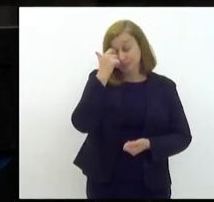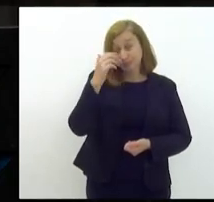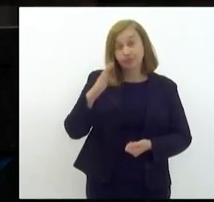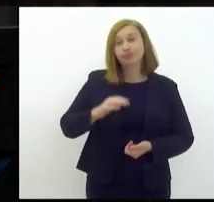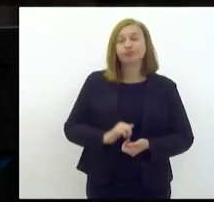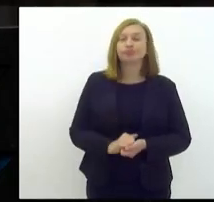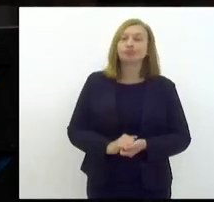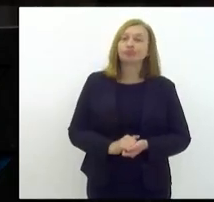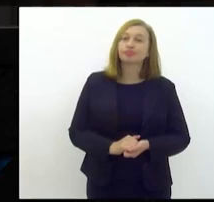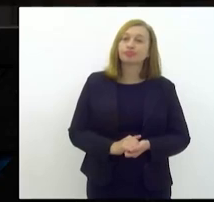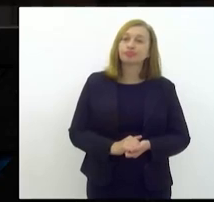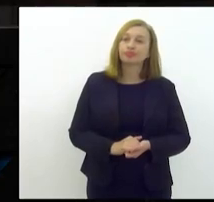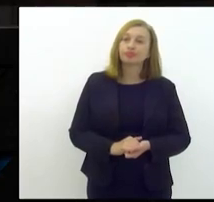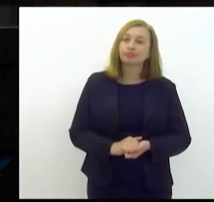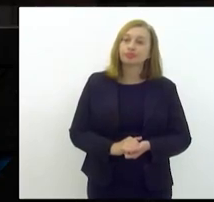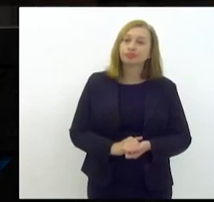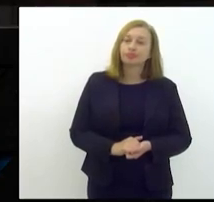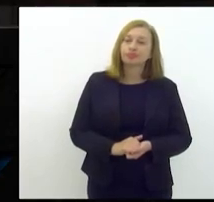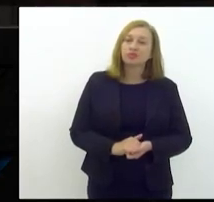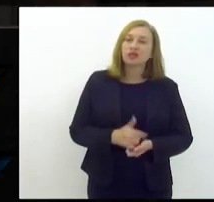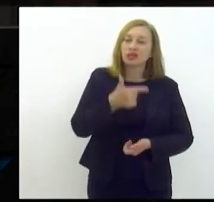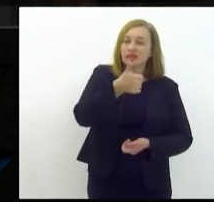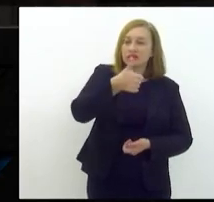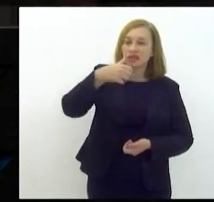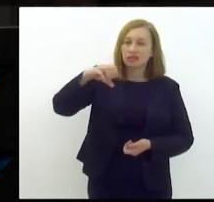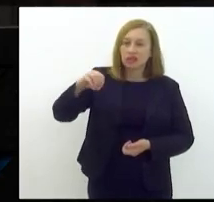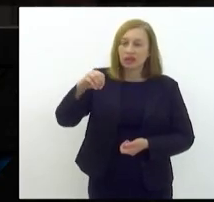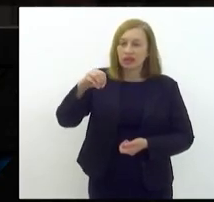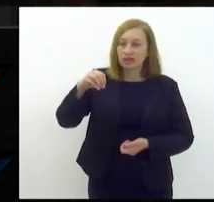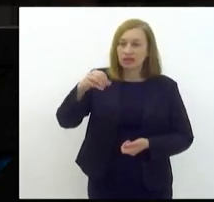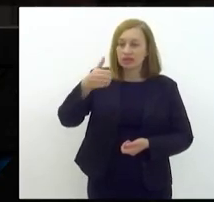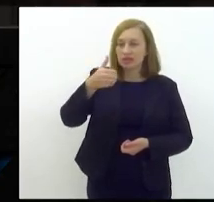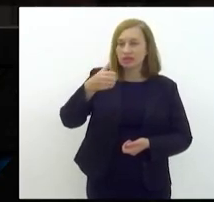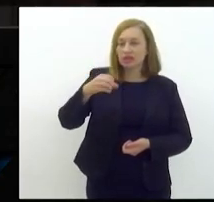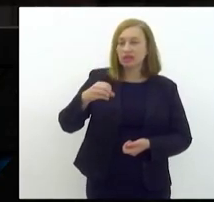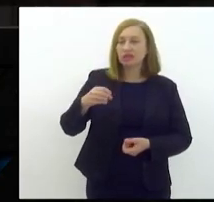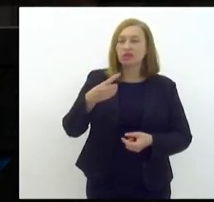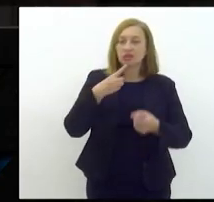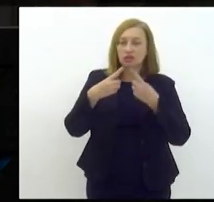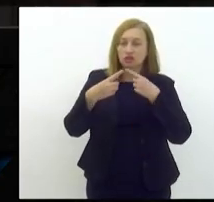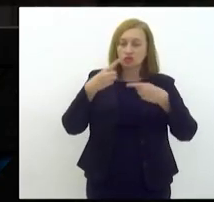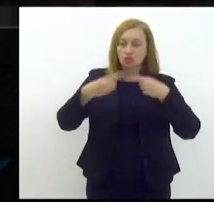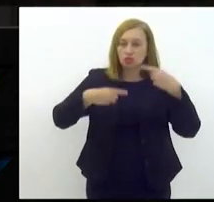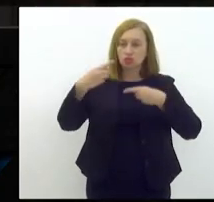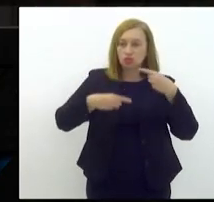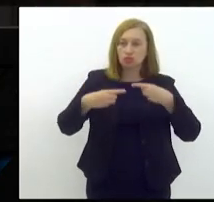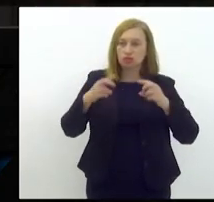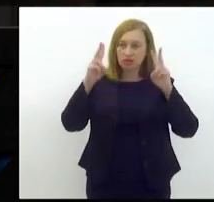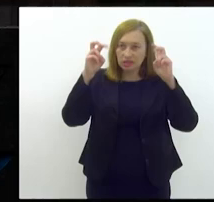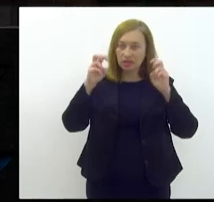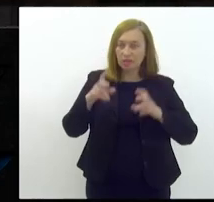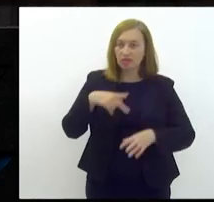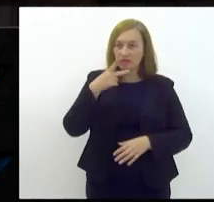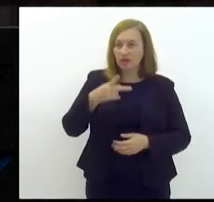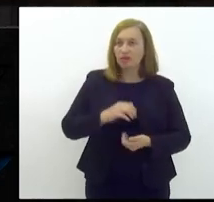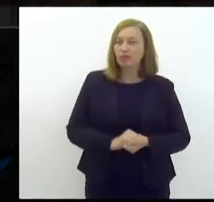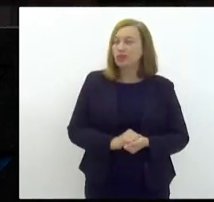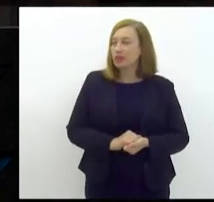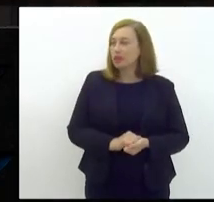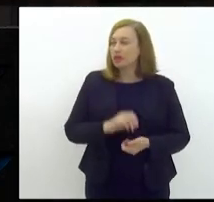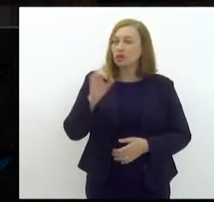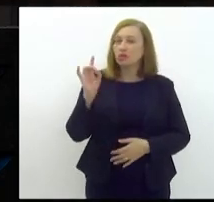centésimo décimo discurso que falo sobre esse tema a